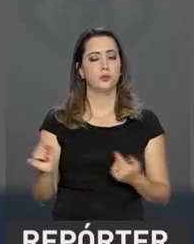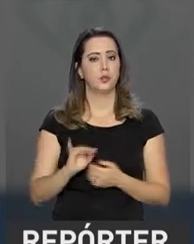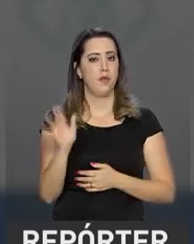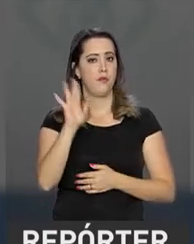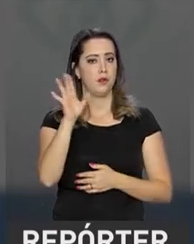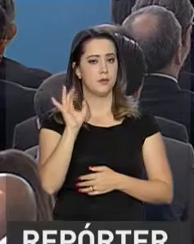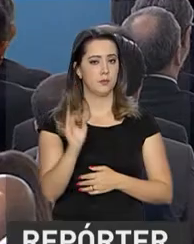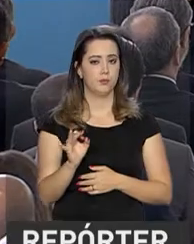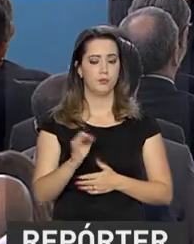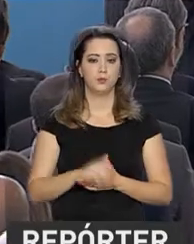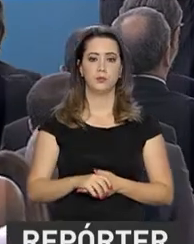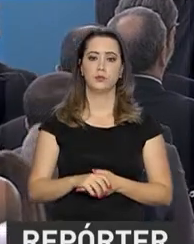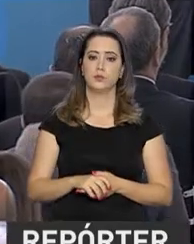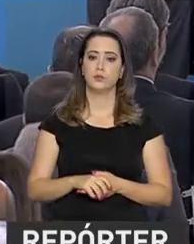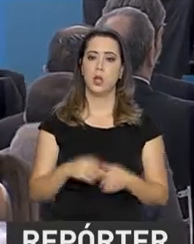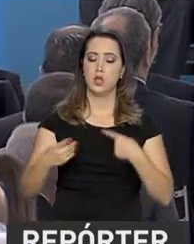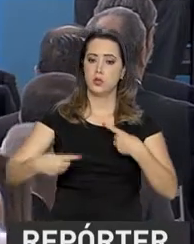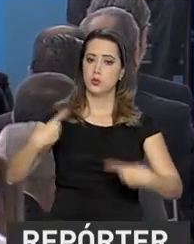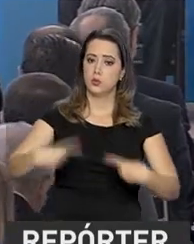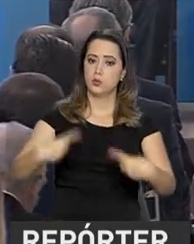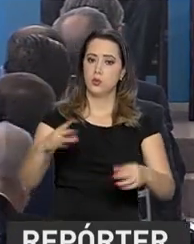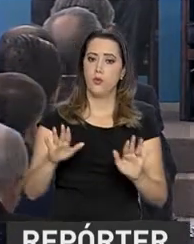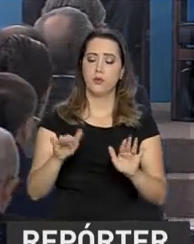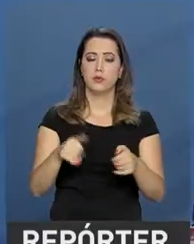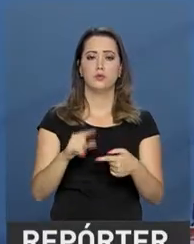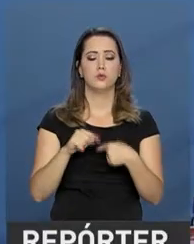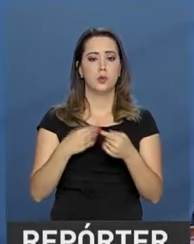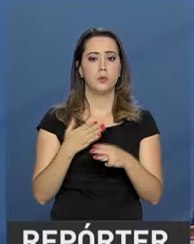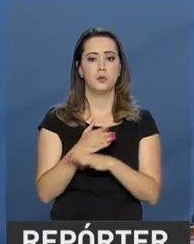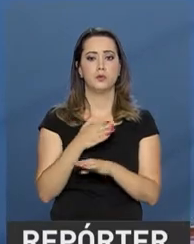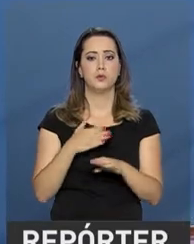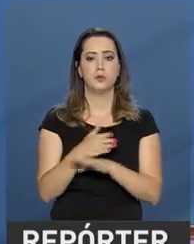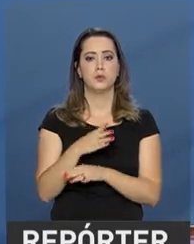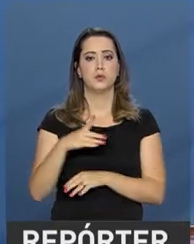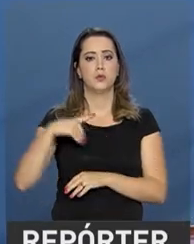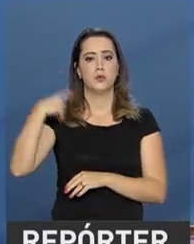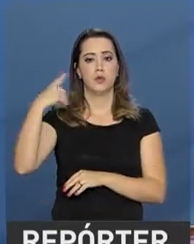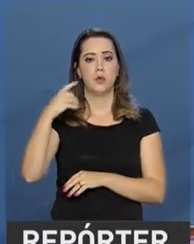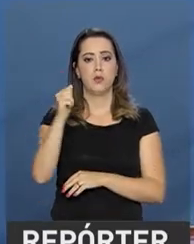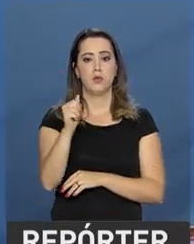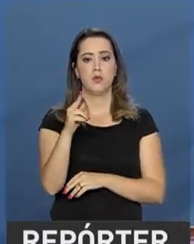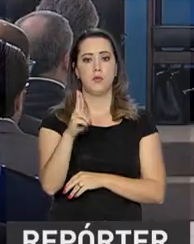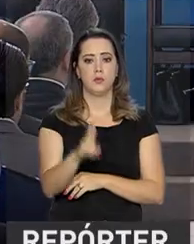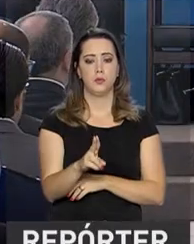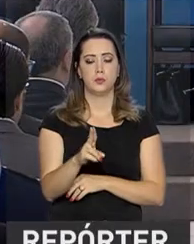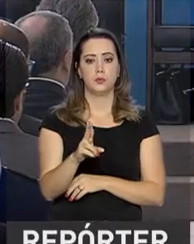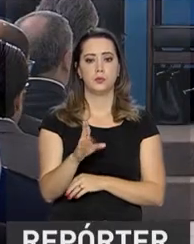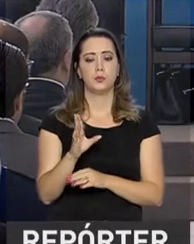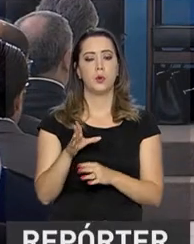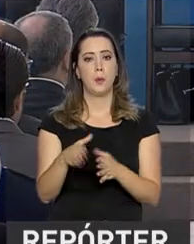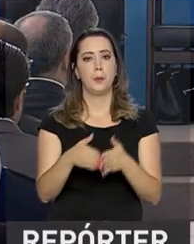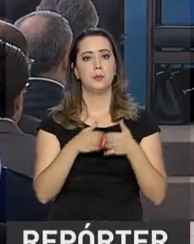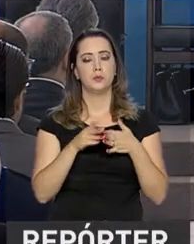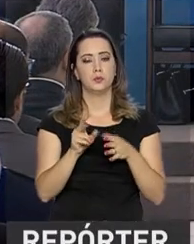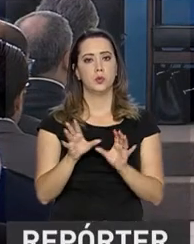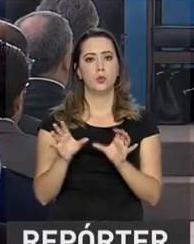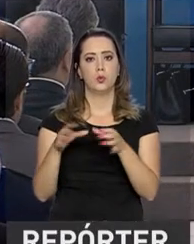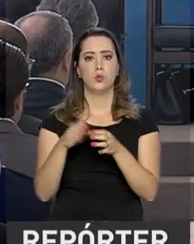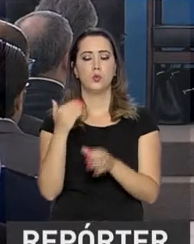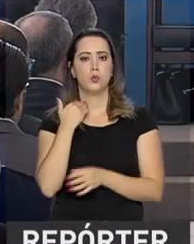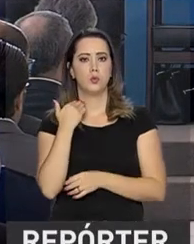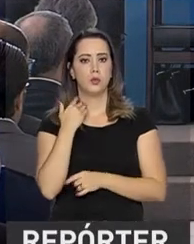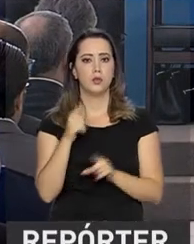oficial a disputa chegou ao fim após a entrada da advocacia geral da união no caso intermediando os interesses de